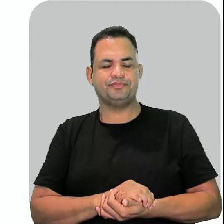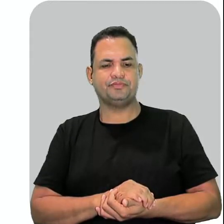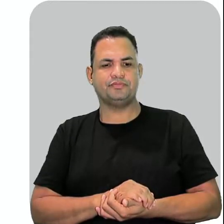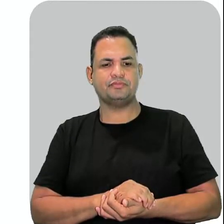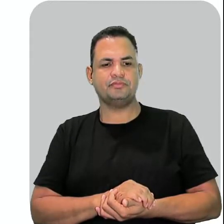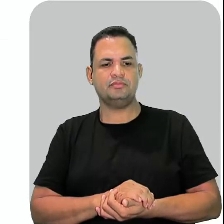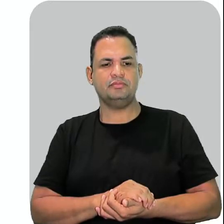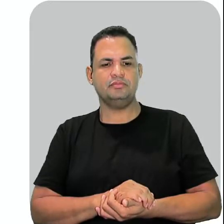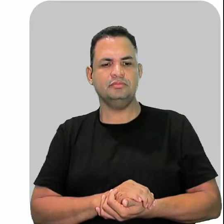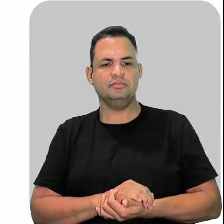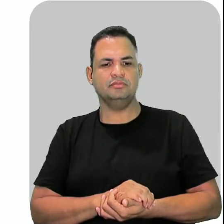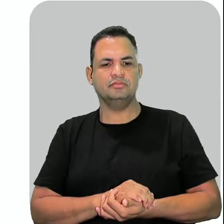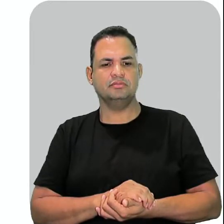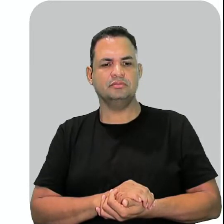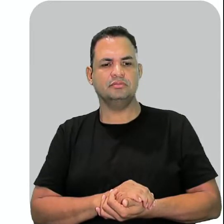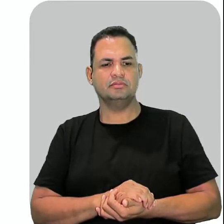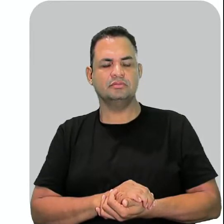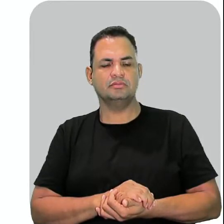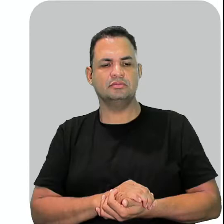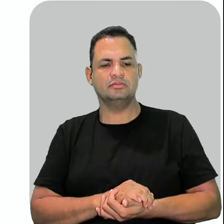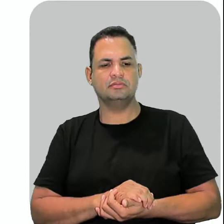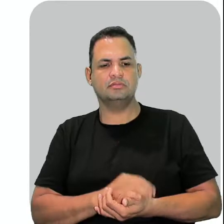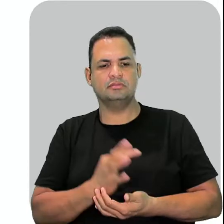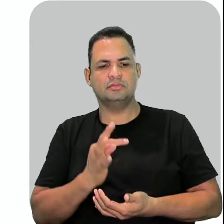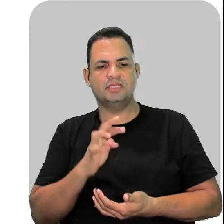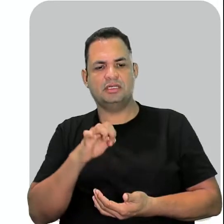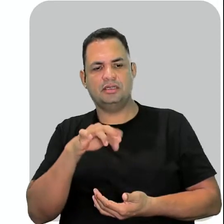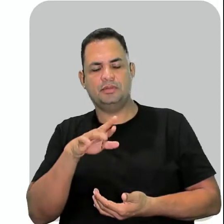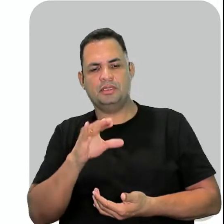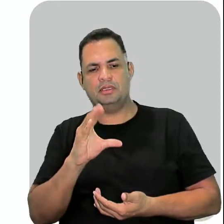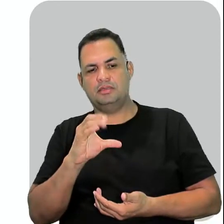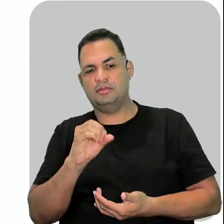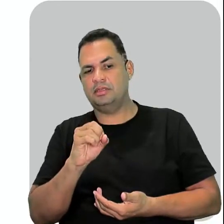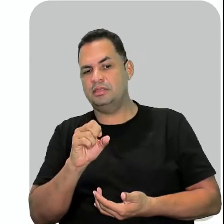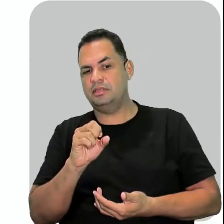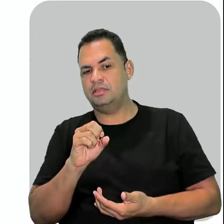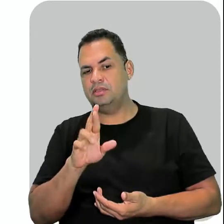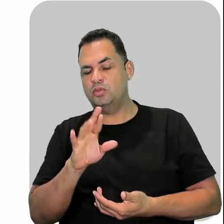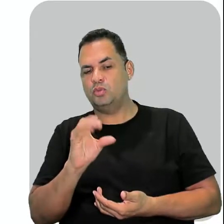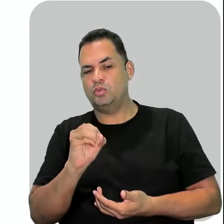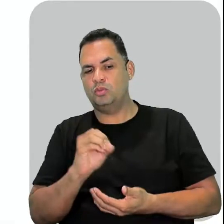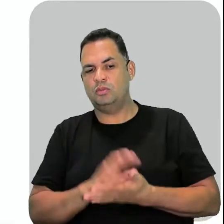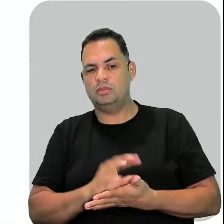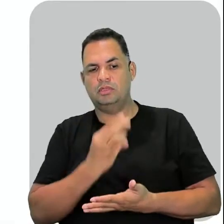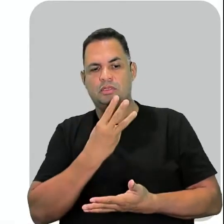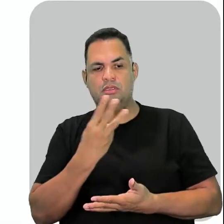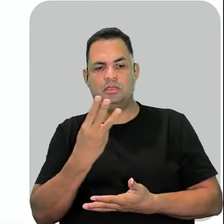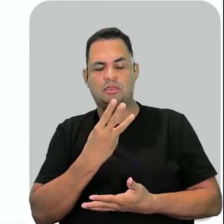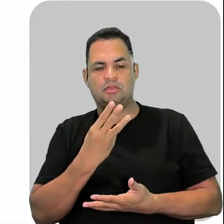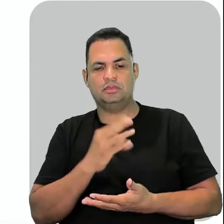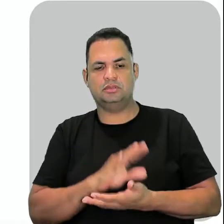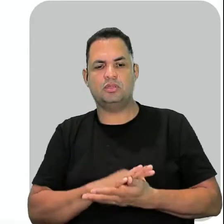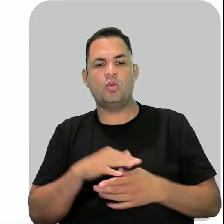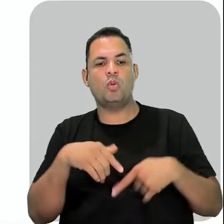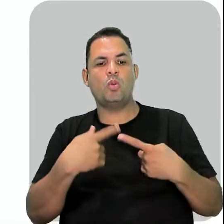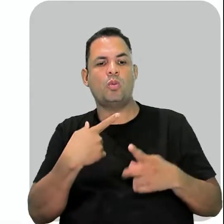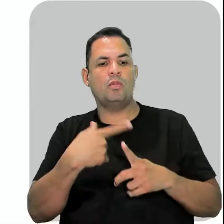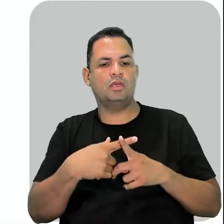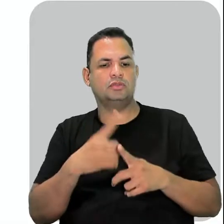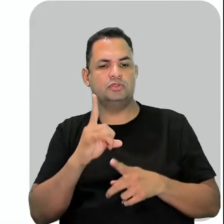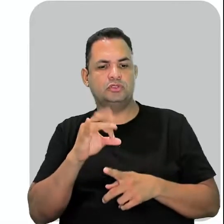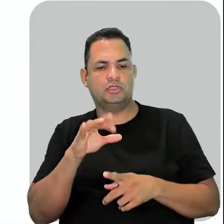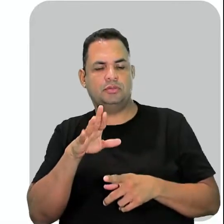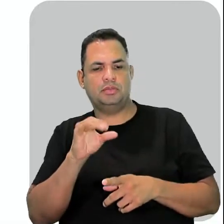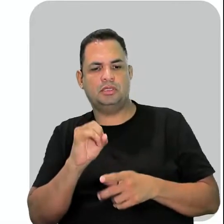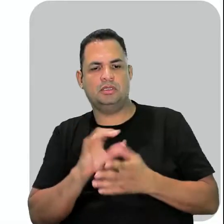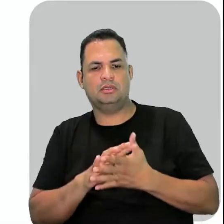Aqui, ó, mesmo esqueminha. Trímero, são 3 monômeros. Quando ele se liga a um dímero que